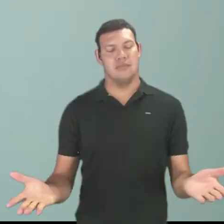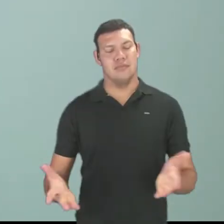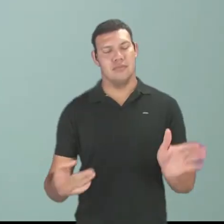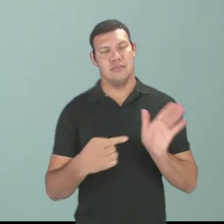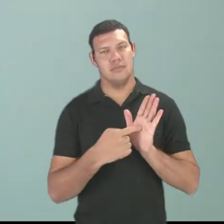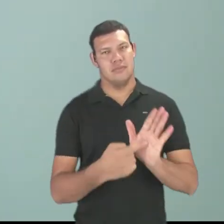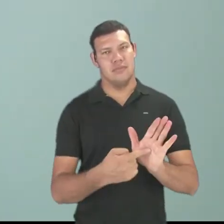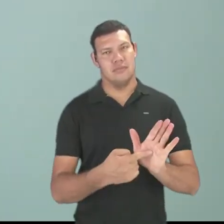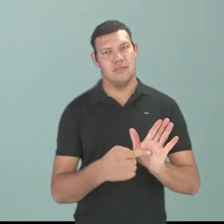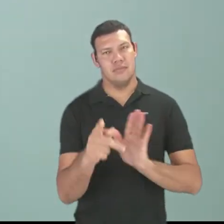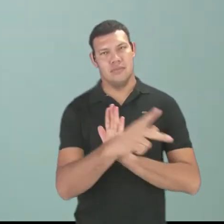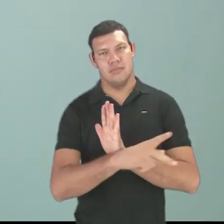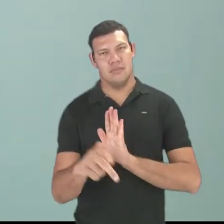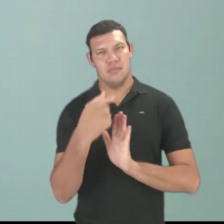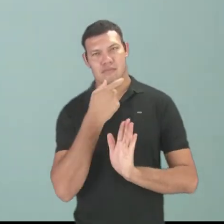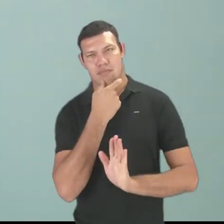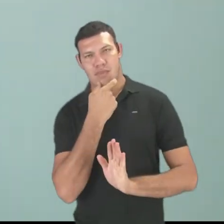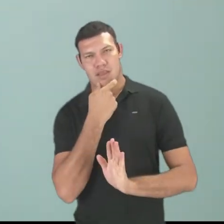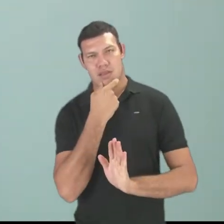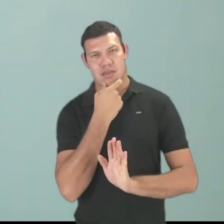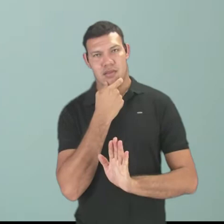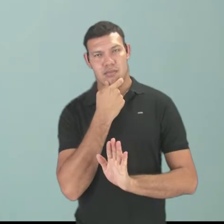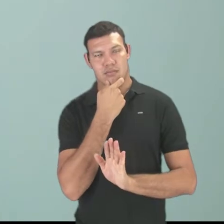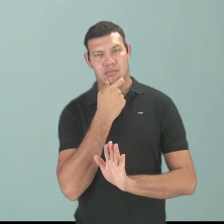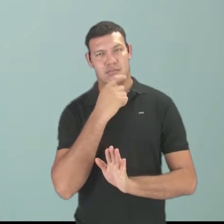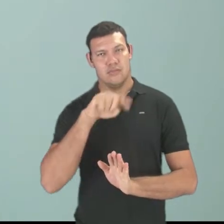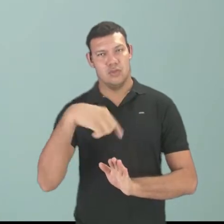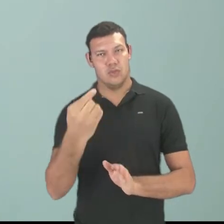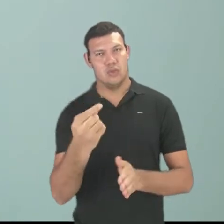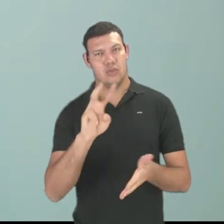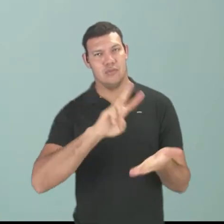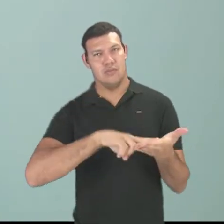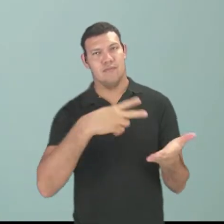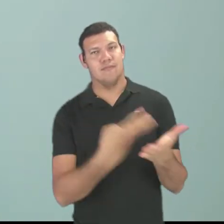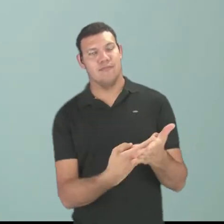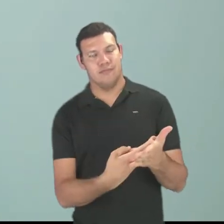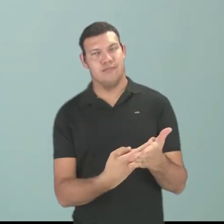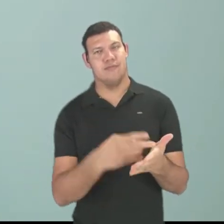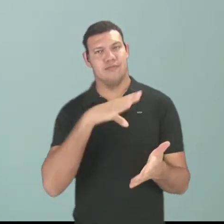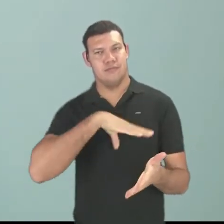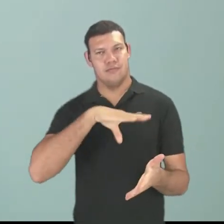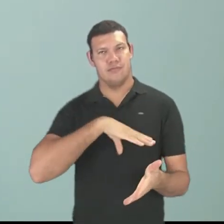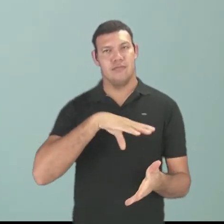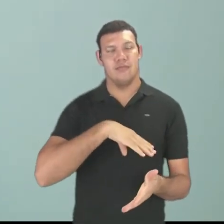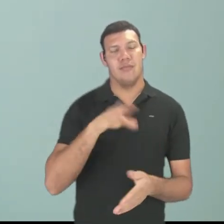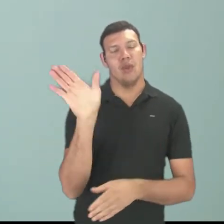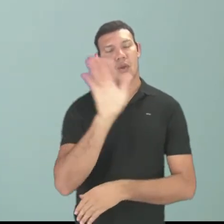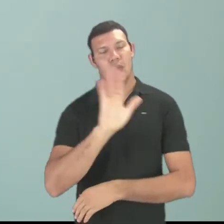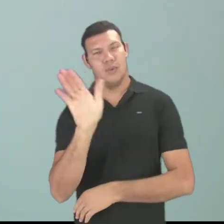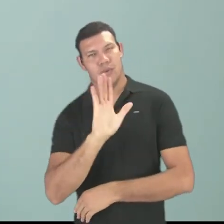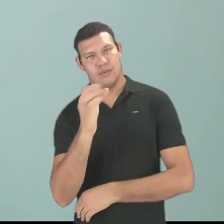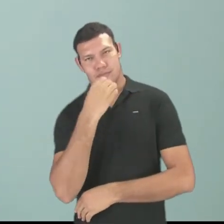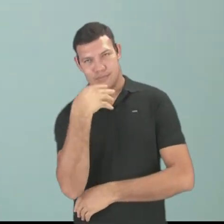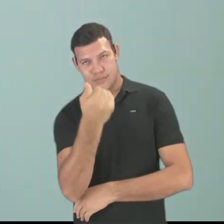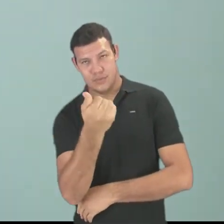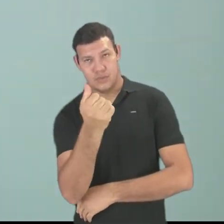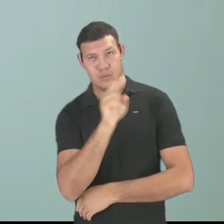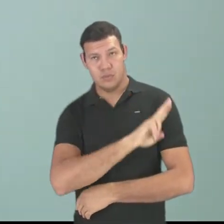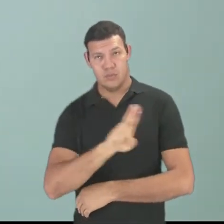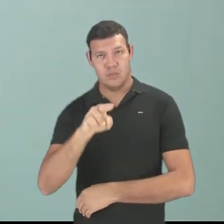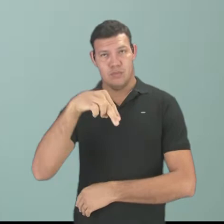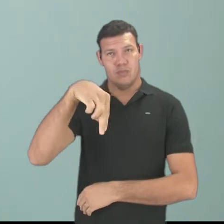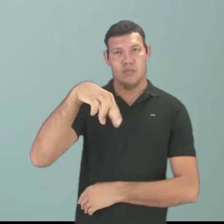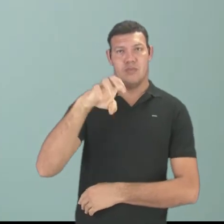Hey guys, my name is Neff Barros and welcome to another English class, ok? Tudo bom, gente? Meu nome é Neff Barros, bem-vindos a mais uma aula de